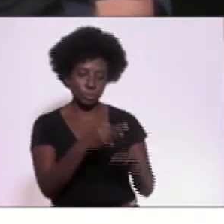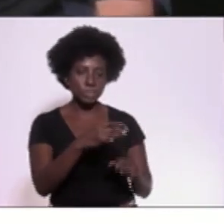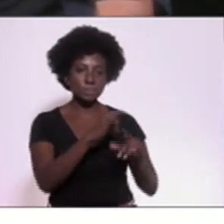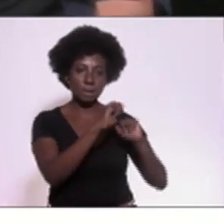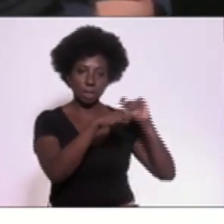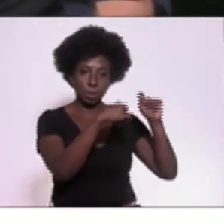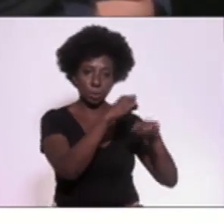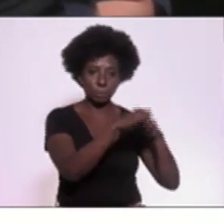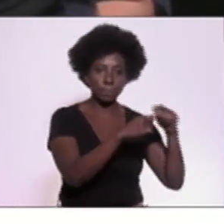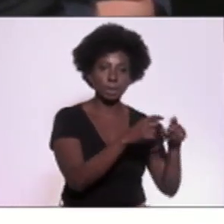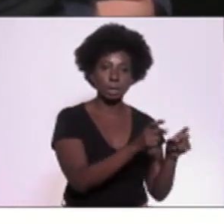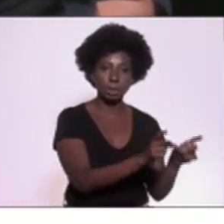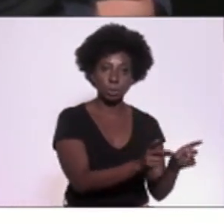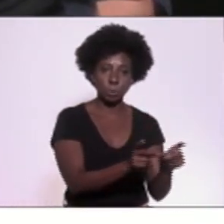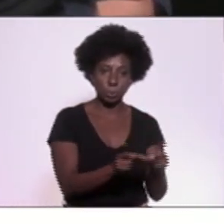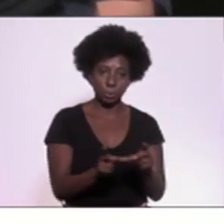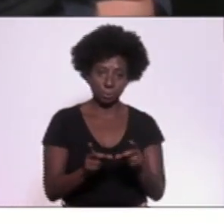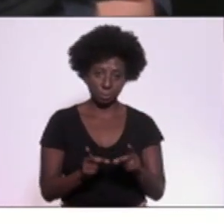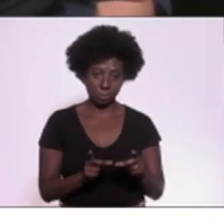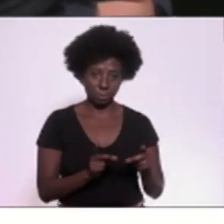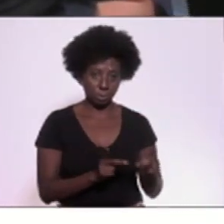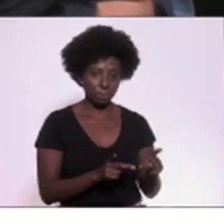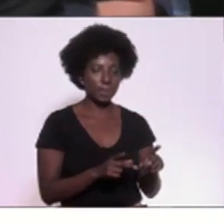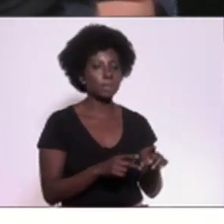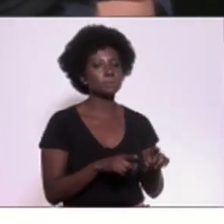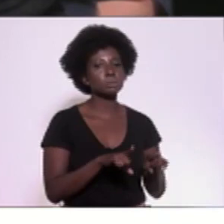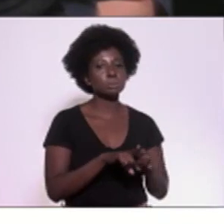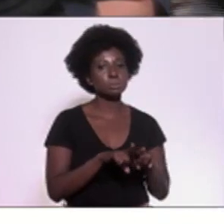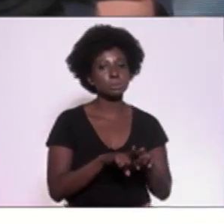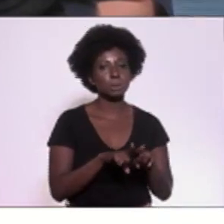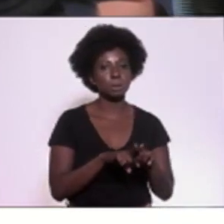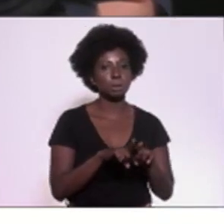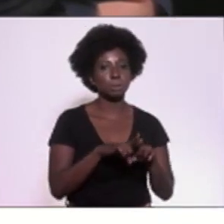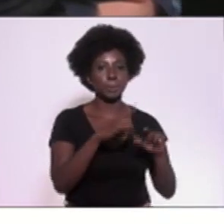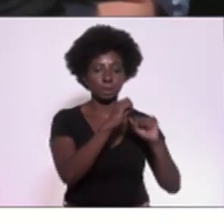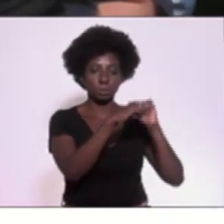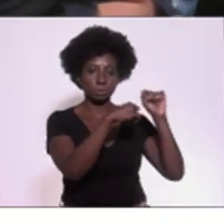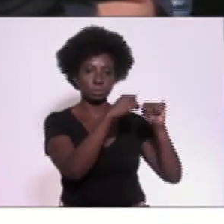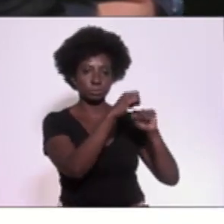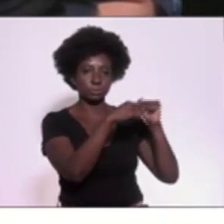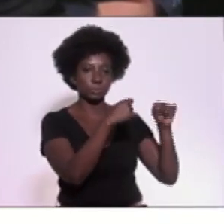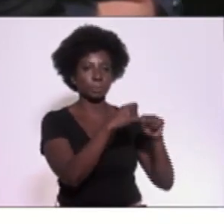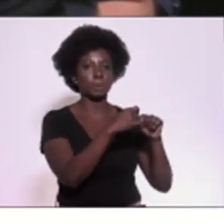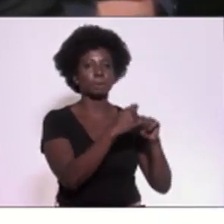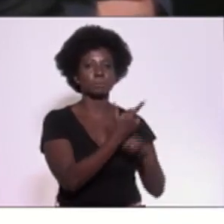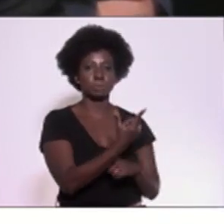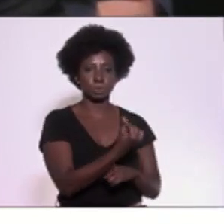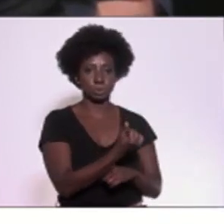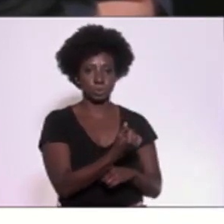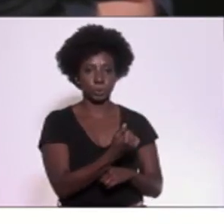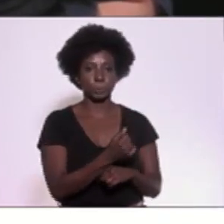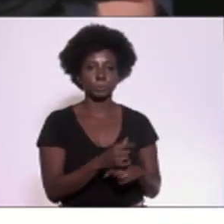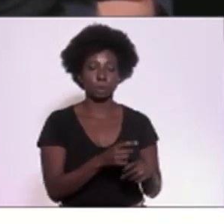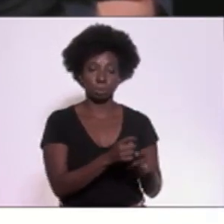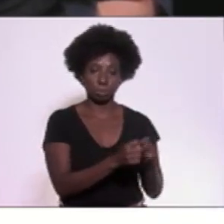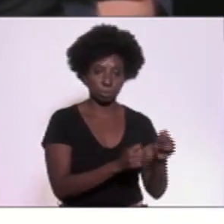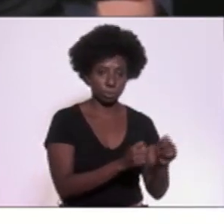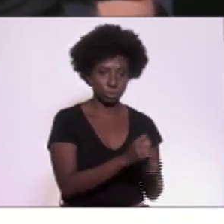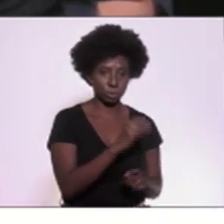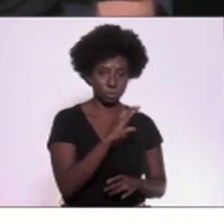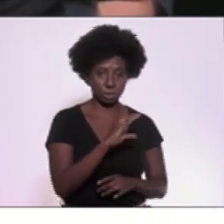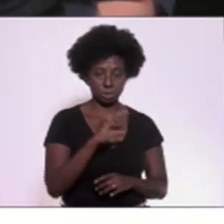Controle da Arrecadação Estadual e de Fiscalização dos Tributos Estaduais e Orçamento, Finanças, Fiscalização Financeira e Controle. Pela CCJ, deputado